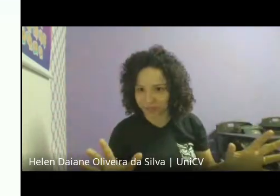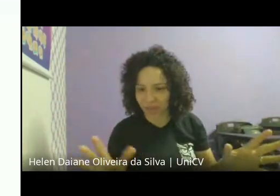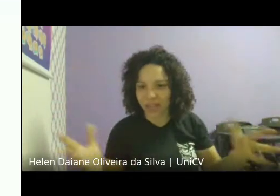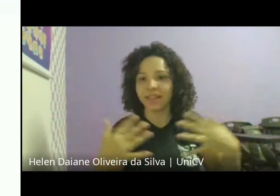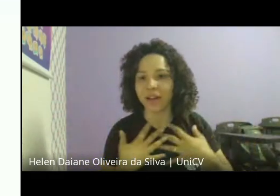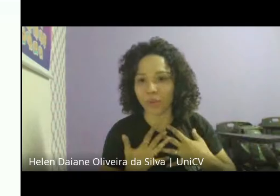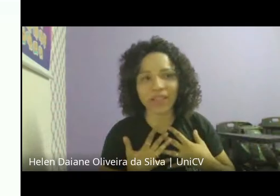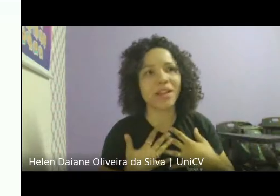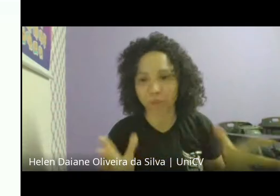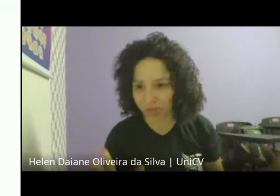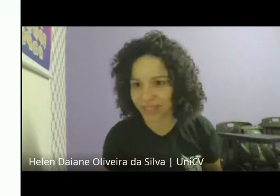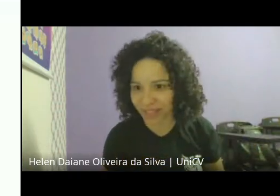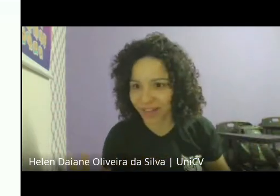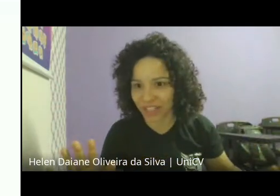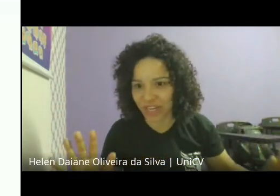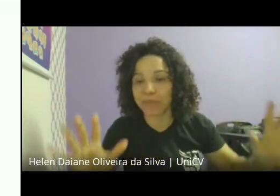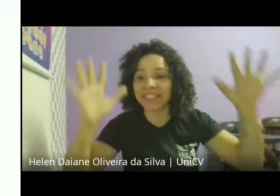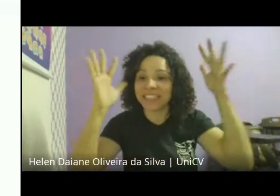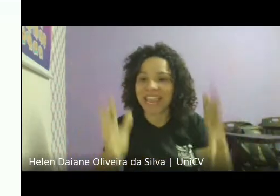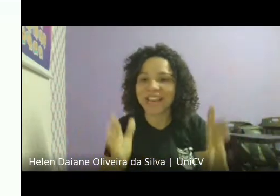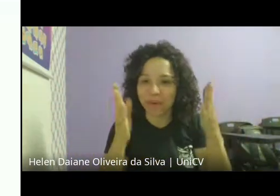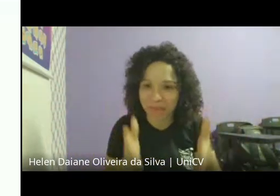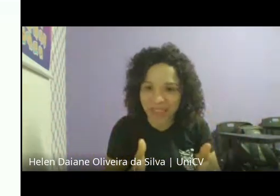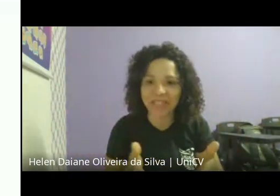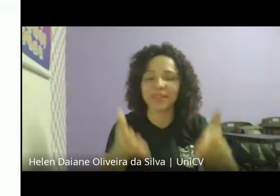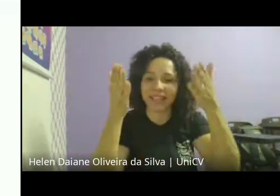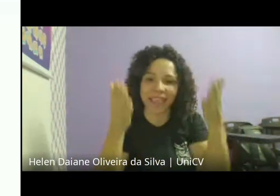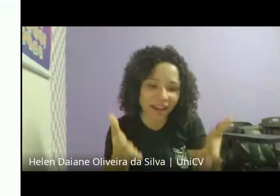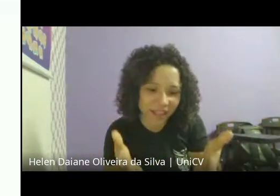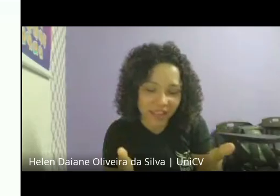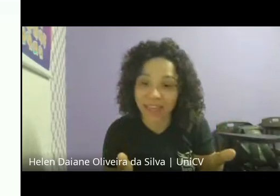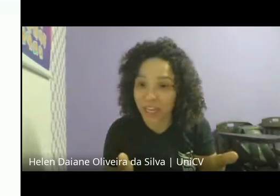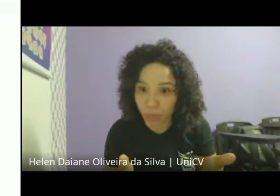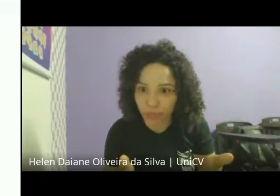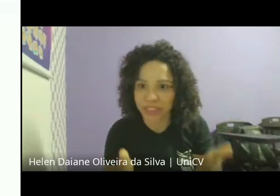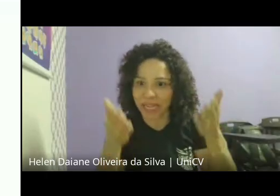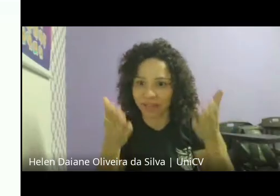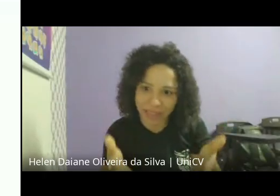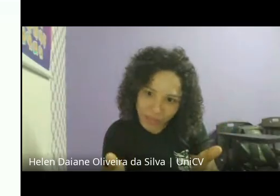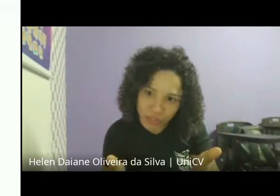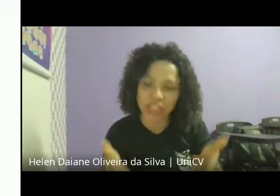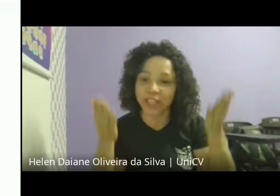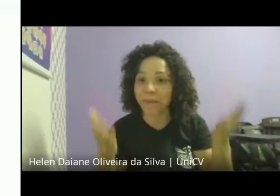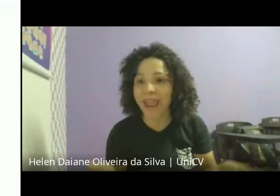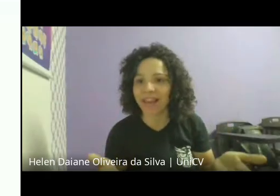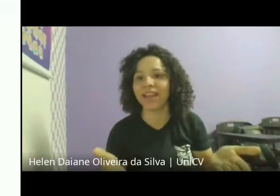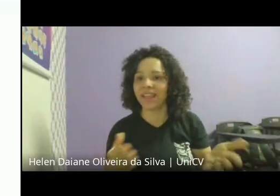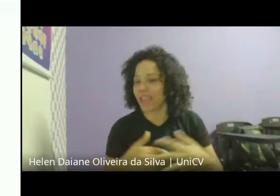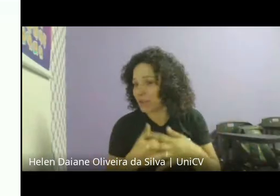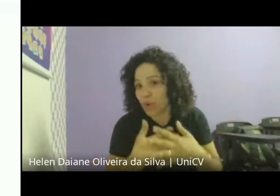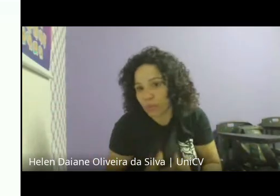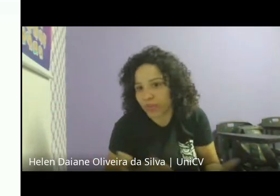extra. Não que não possa estar, tá, gente? Mas naquele momento, daquele cupom fiscal, daquela notinha, não